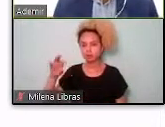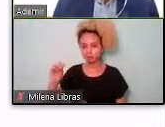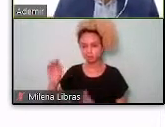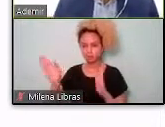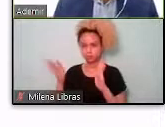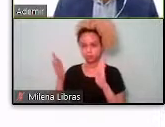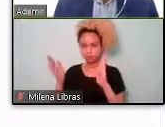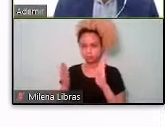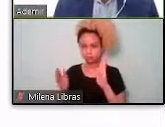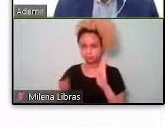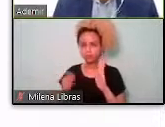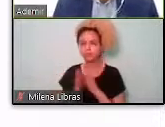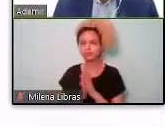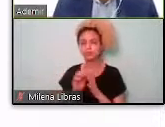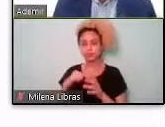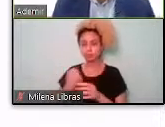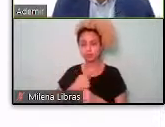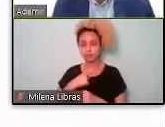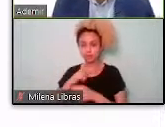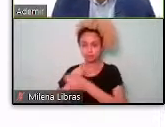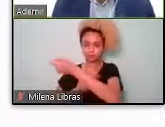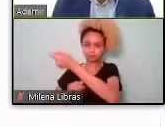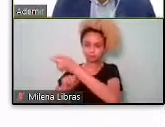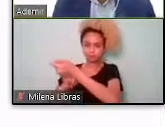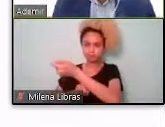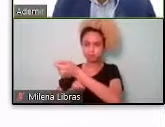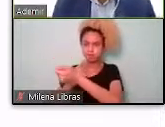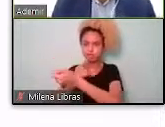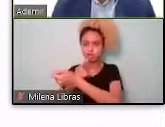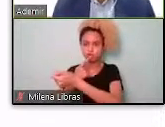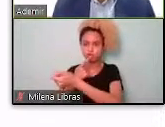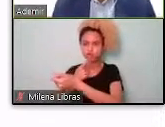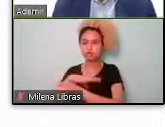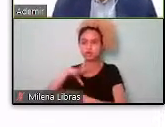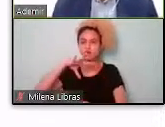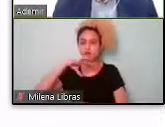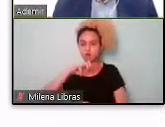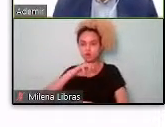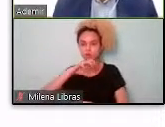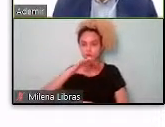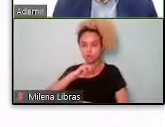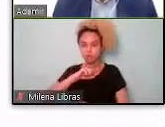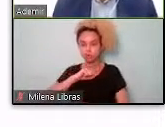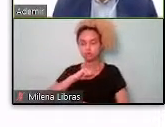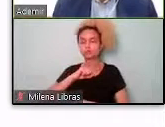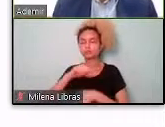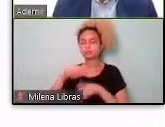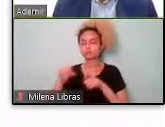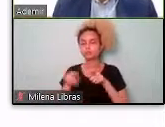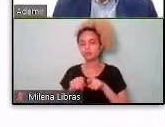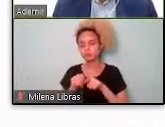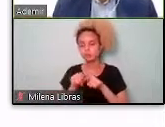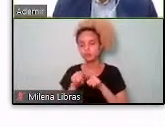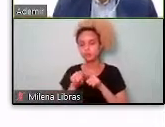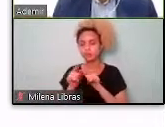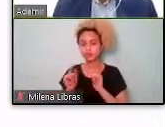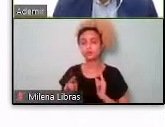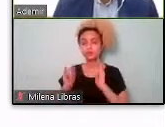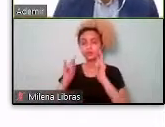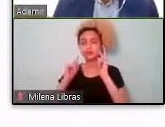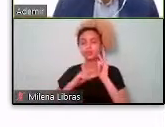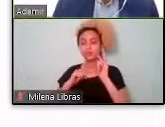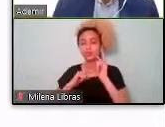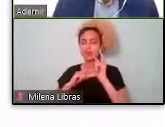circulatório diversos, né? Respiratório. E temos aí nas nossas edificações